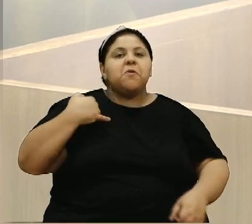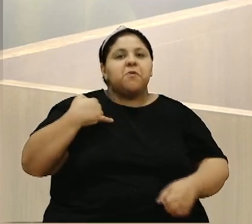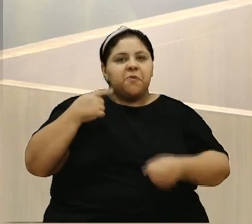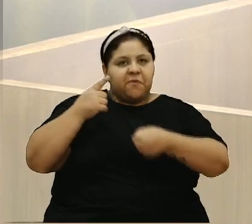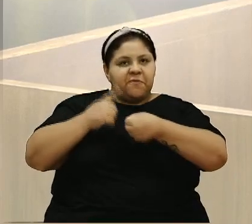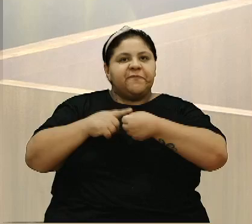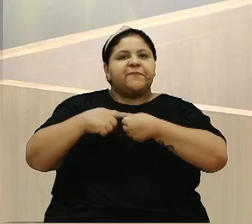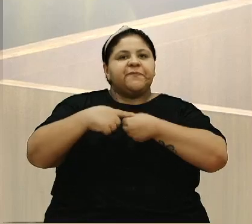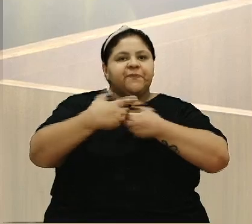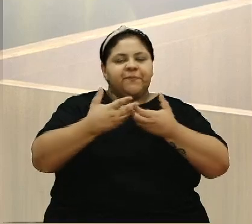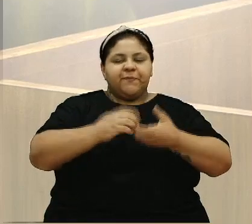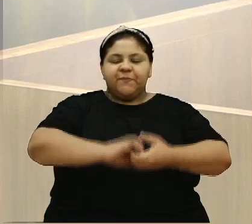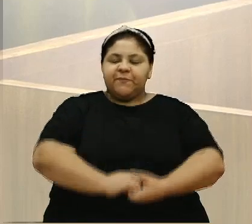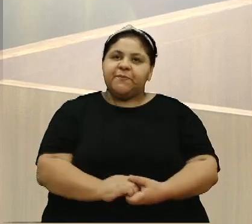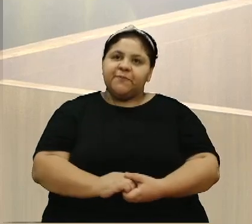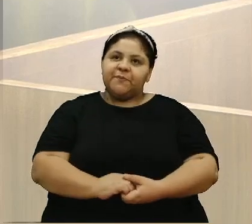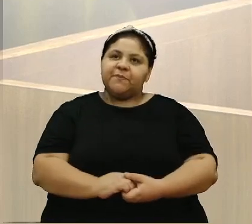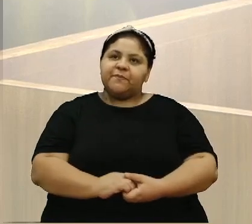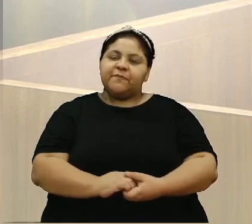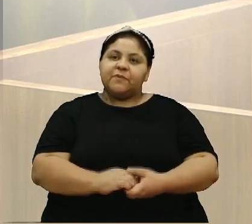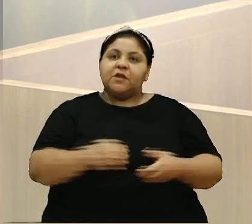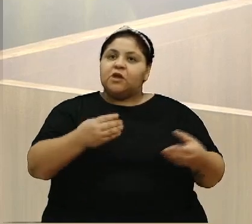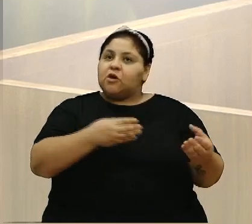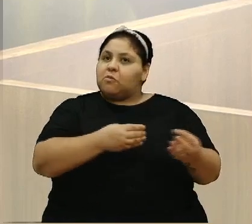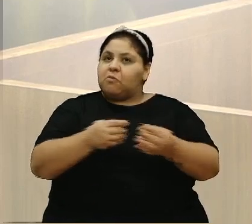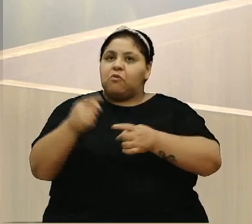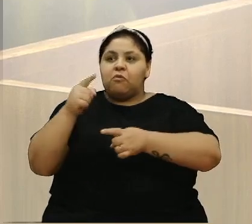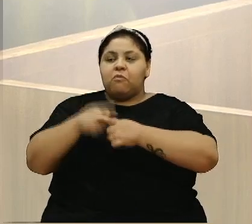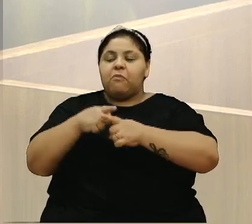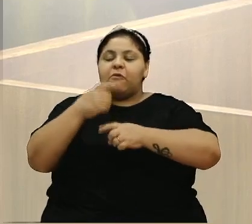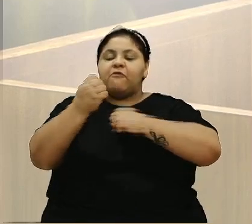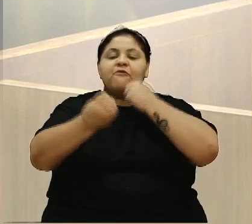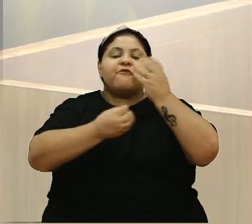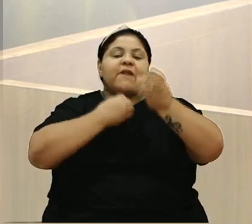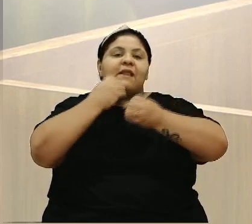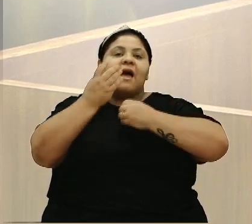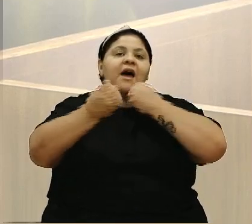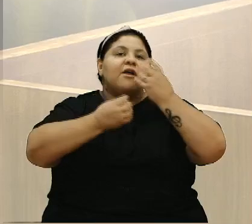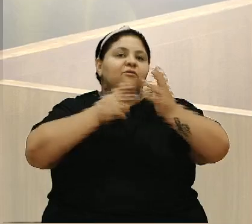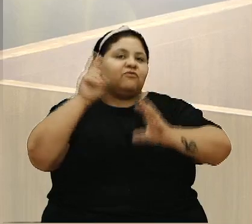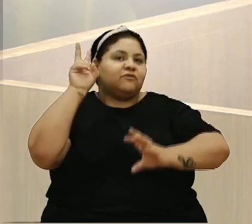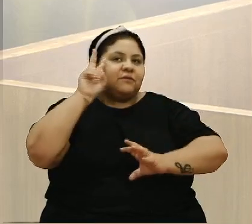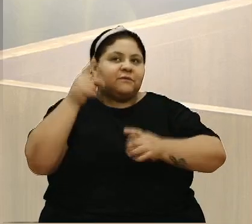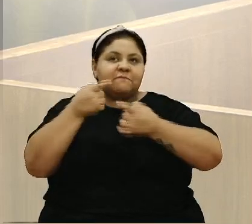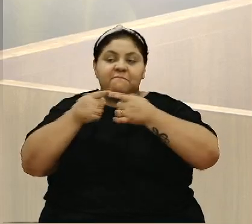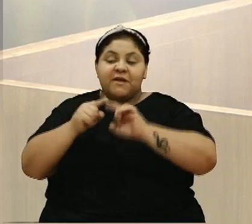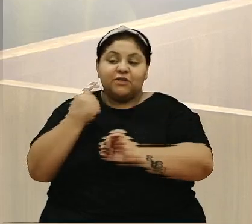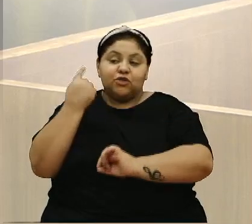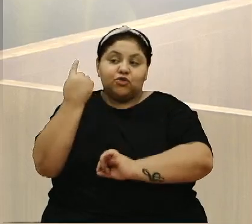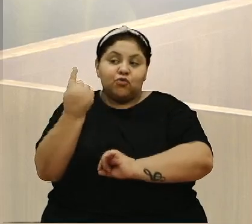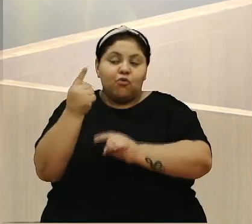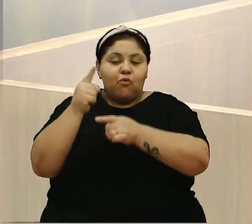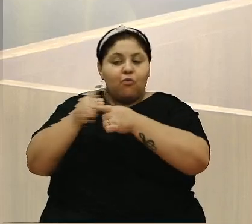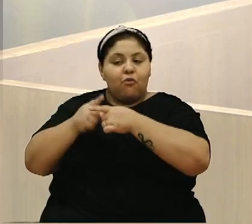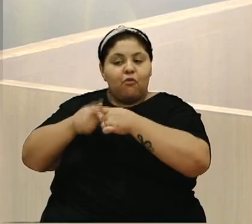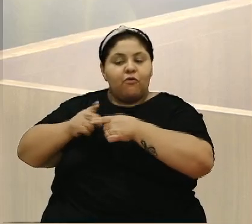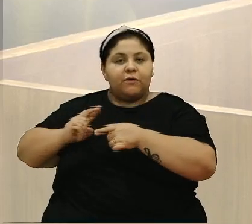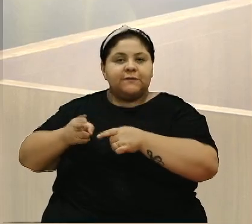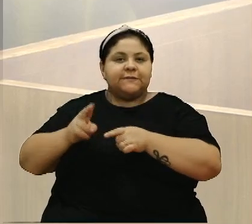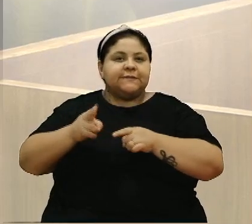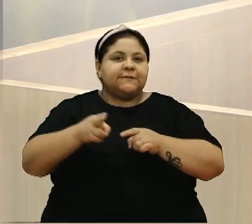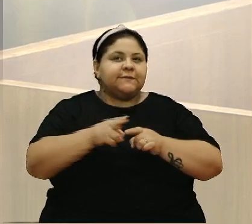cidade. Inúmeras são as razões para contarmos histórias. Mas uma dessas razões sempre me